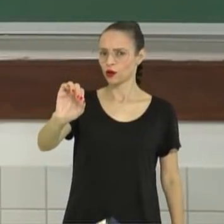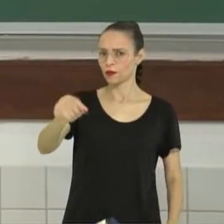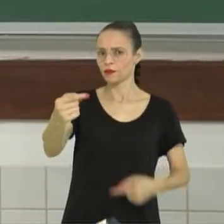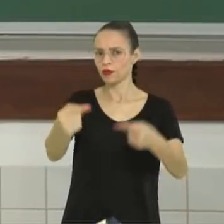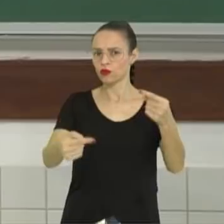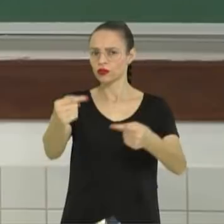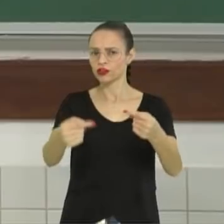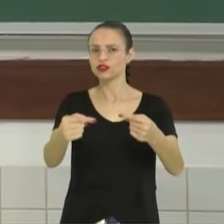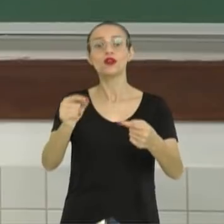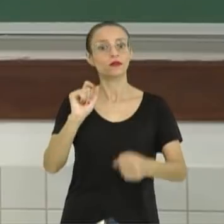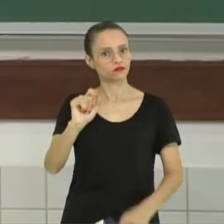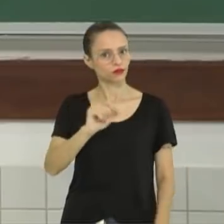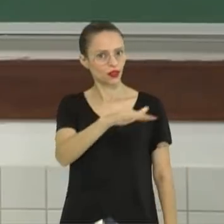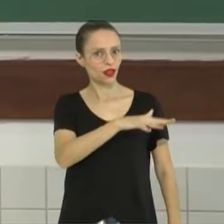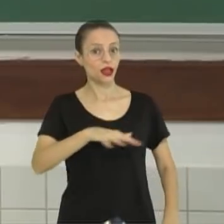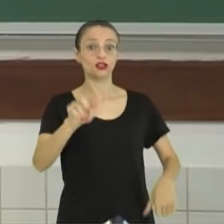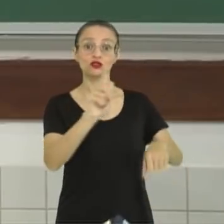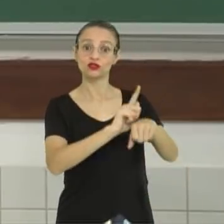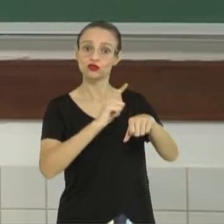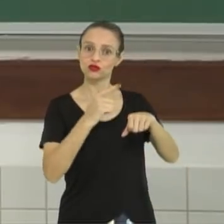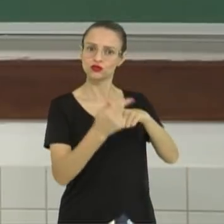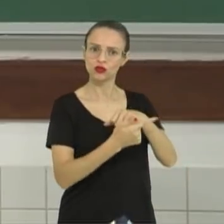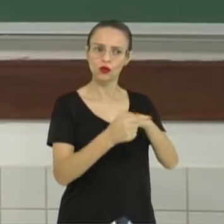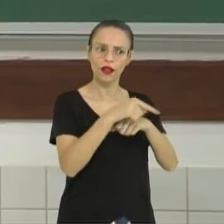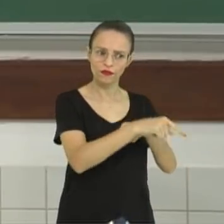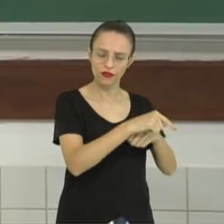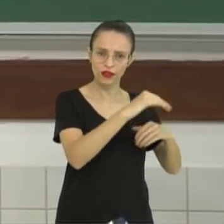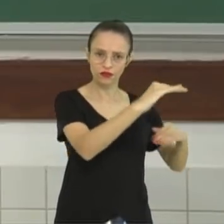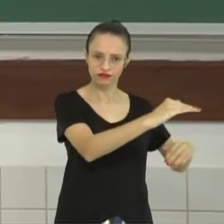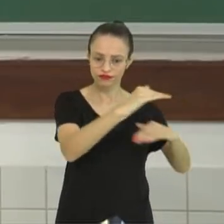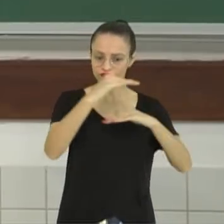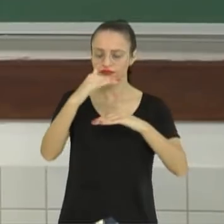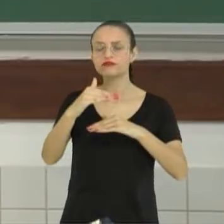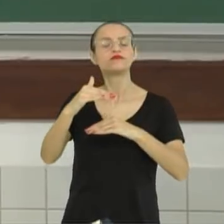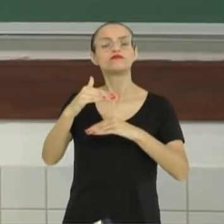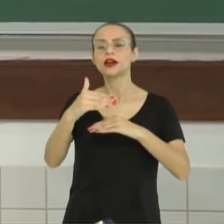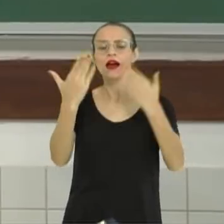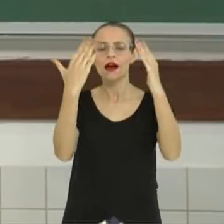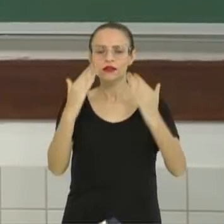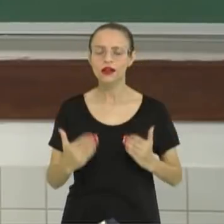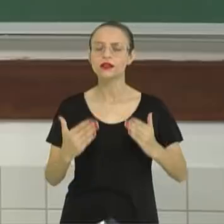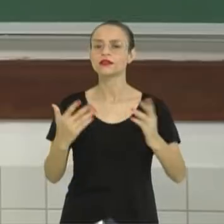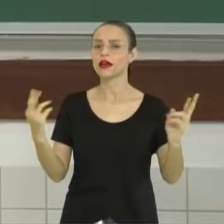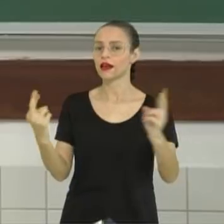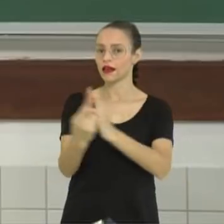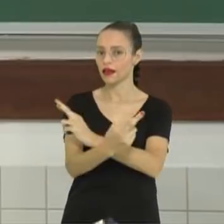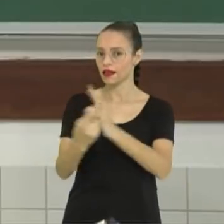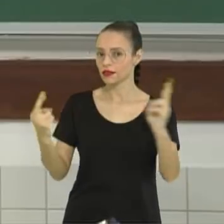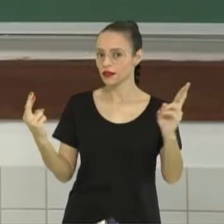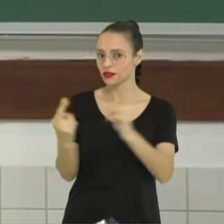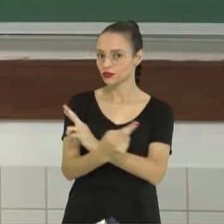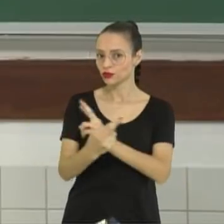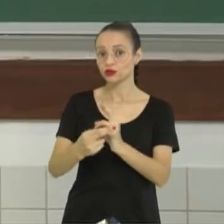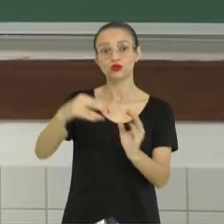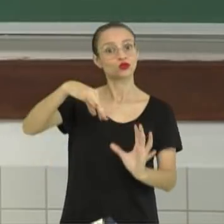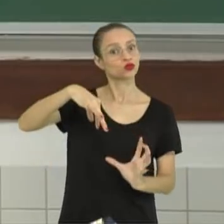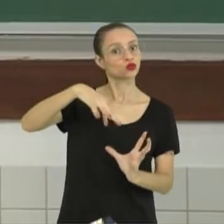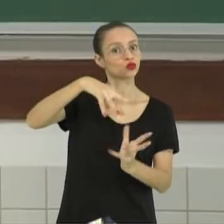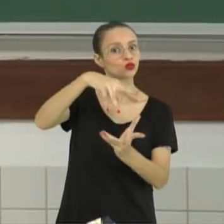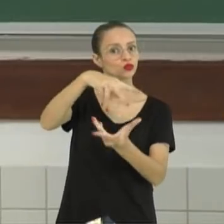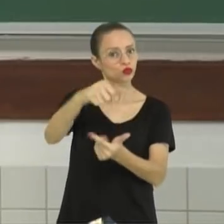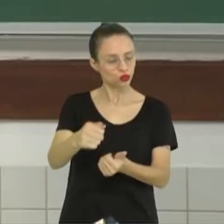geografia que analisa e estuda, né, as relações no mundo, aí, né, as mais atuais, por